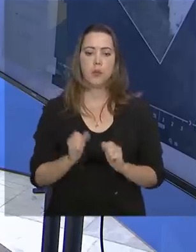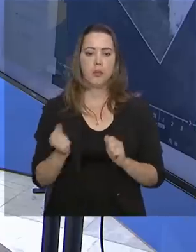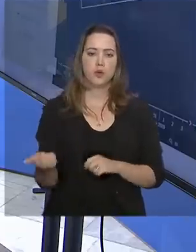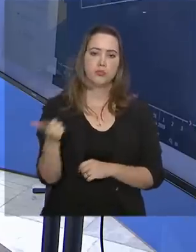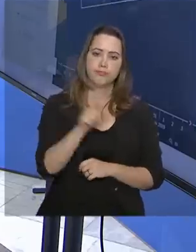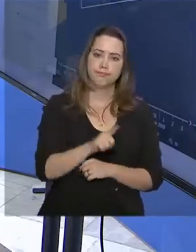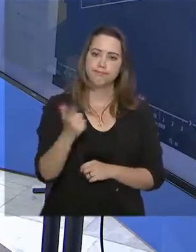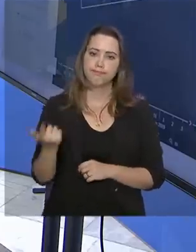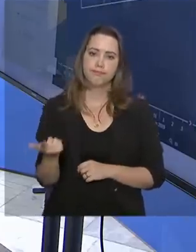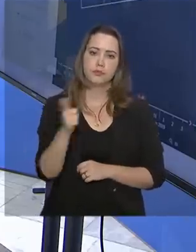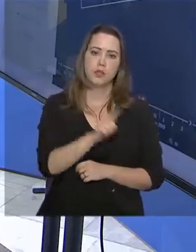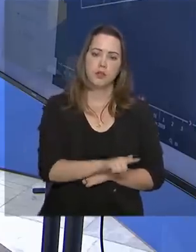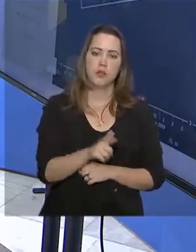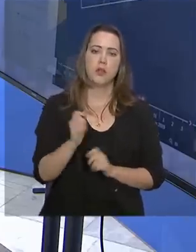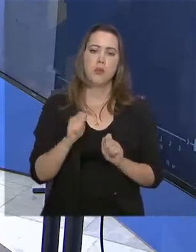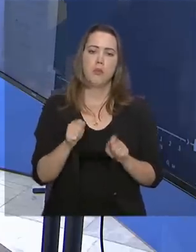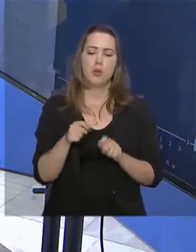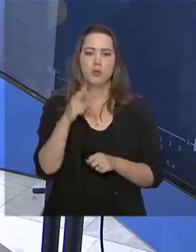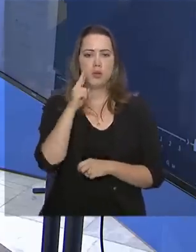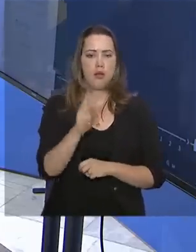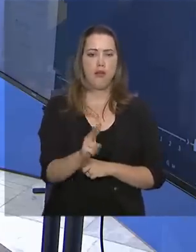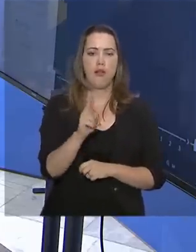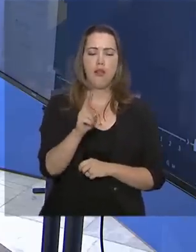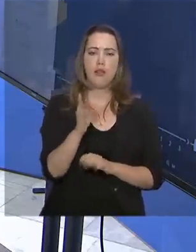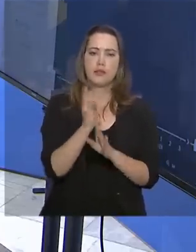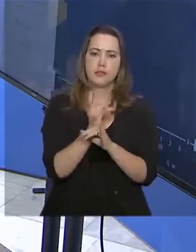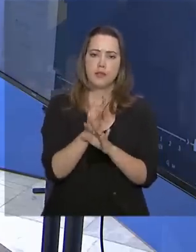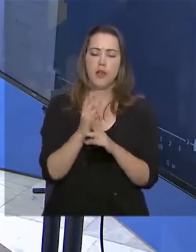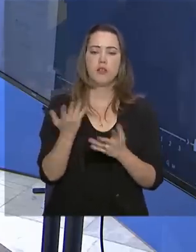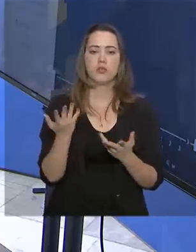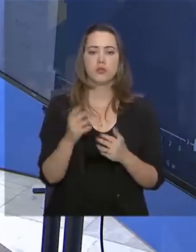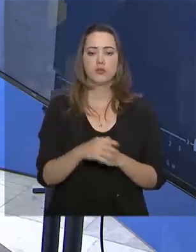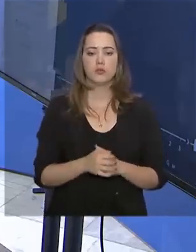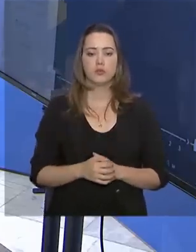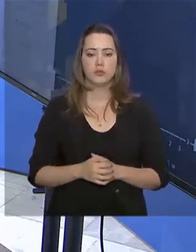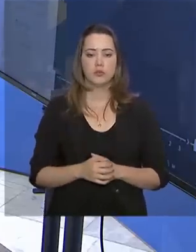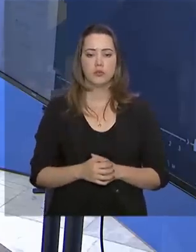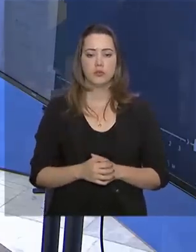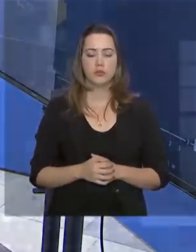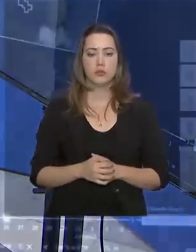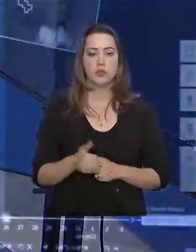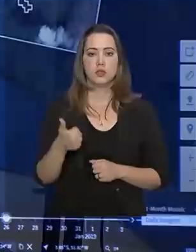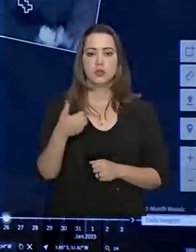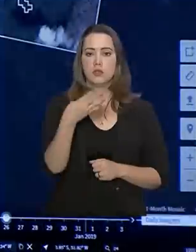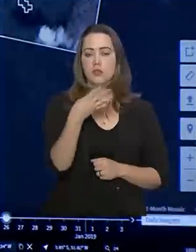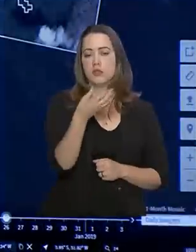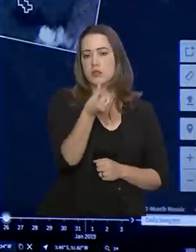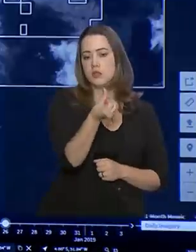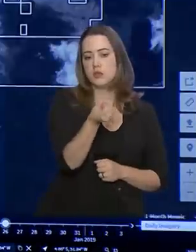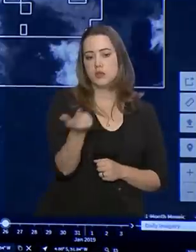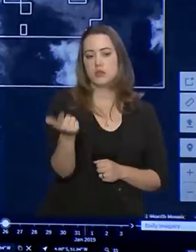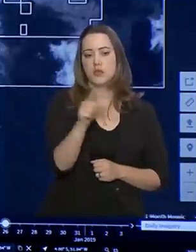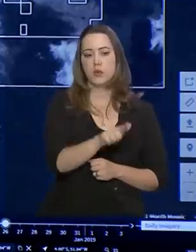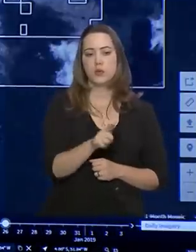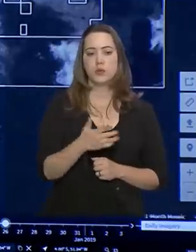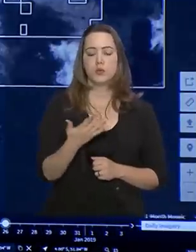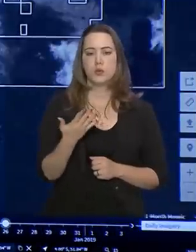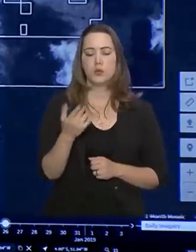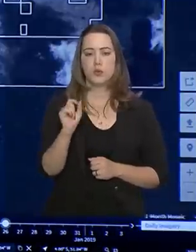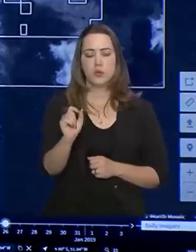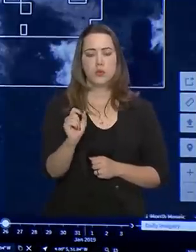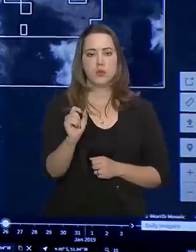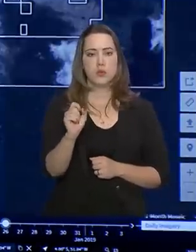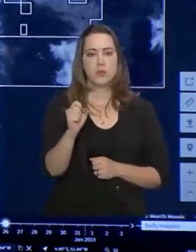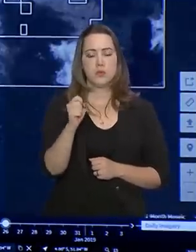passando esses aí numa velocidade que deixou pra ver a cidade 146 26 de dezembro próximo em